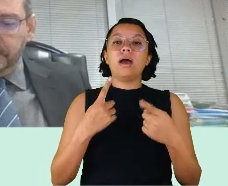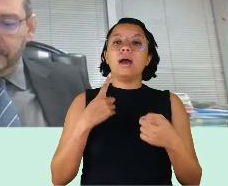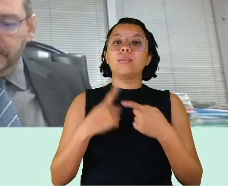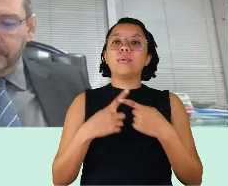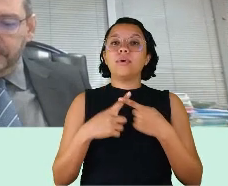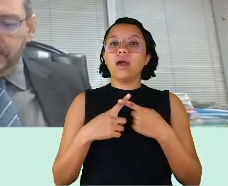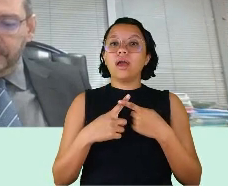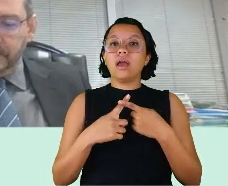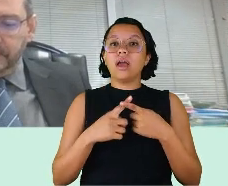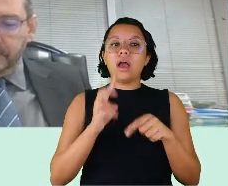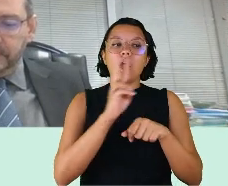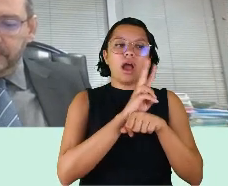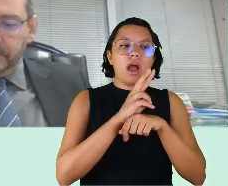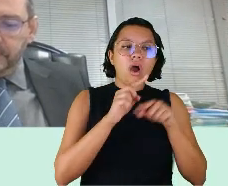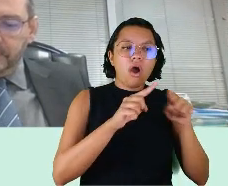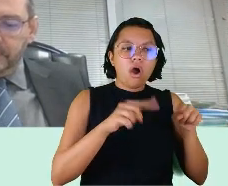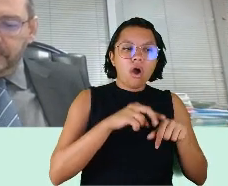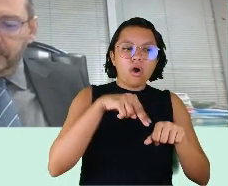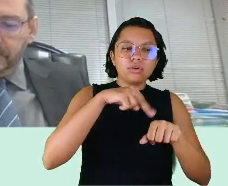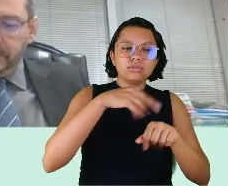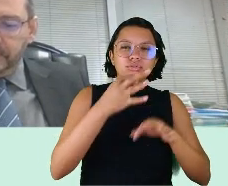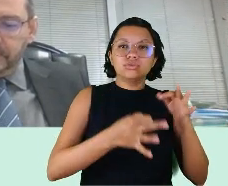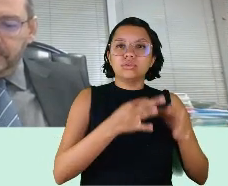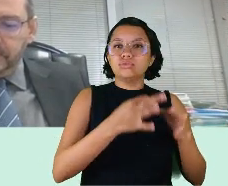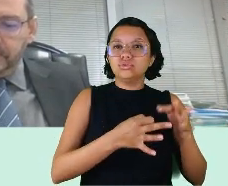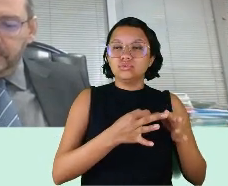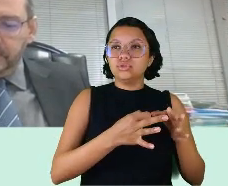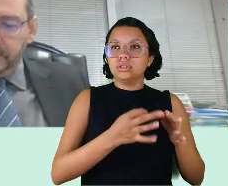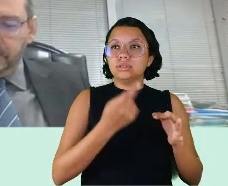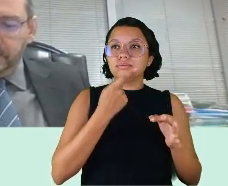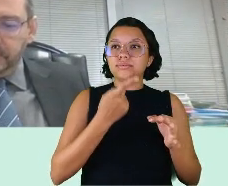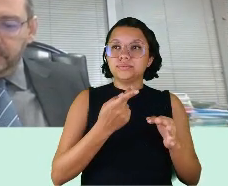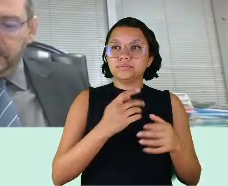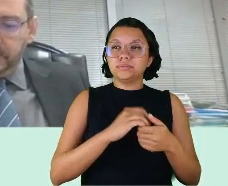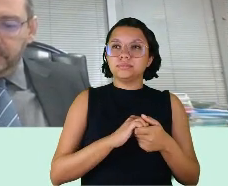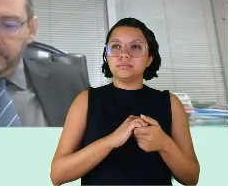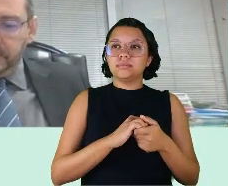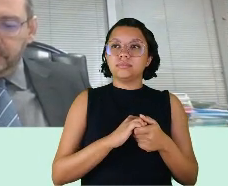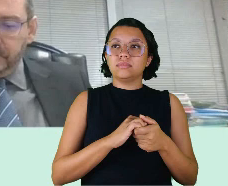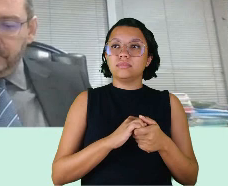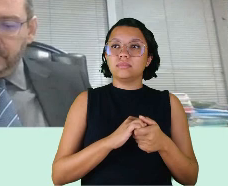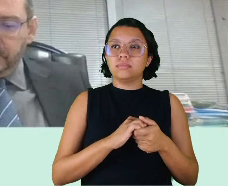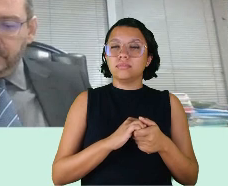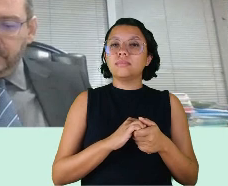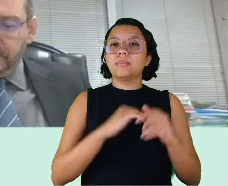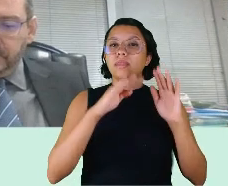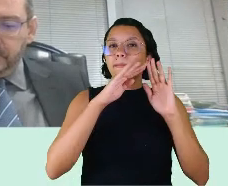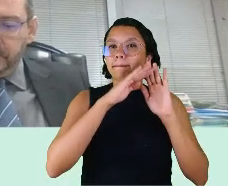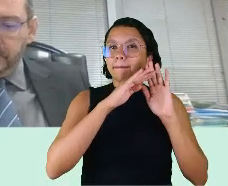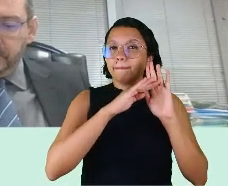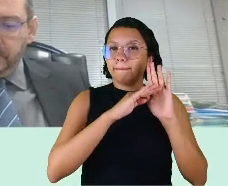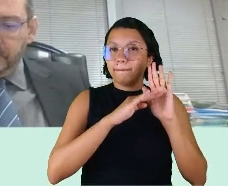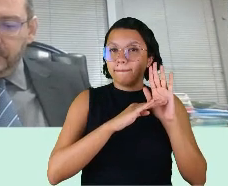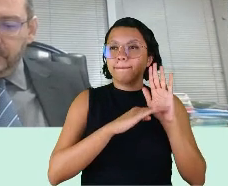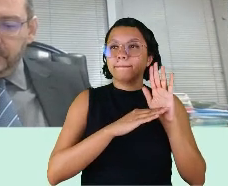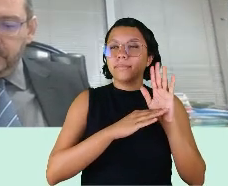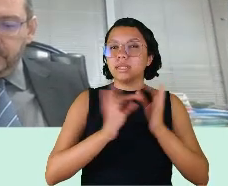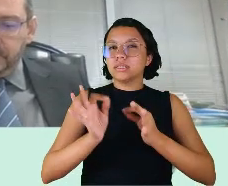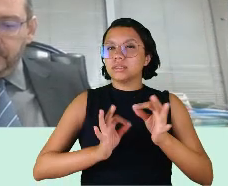mas porque a Corregedoria Nacional de Justiça estabeleceu as